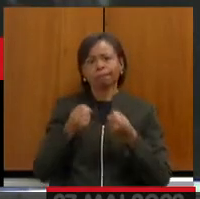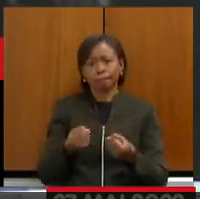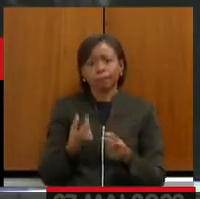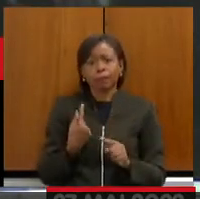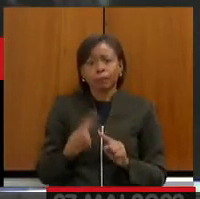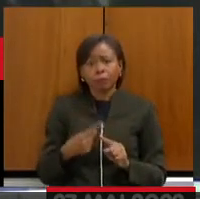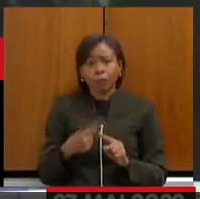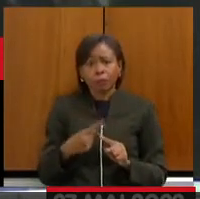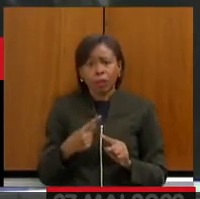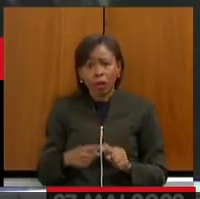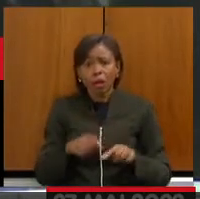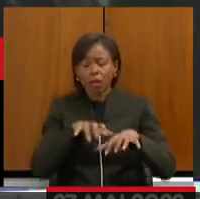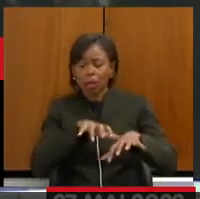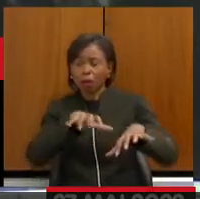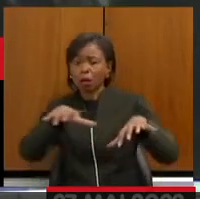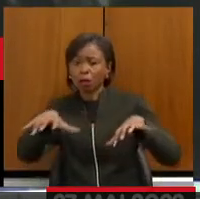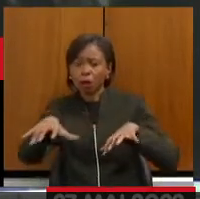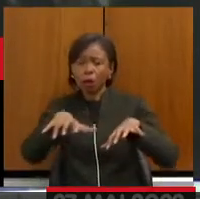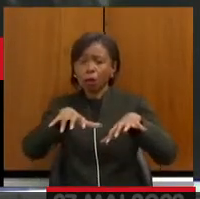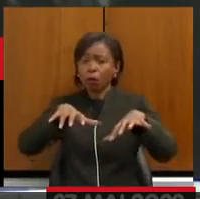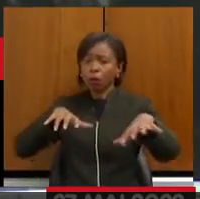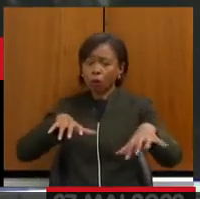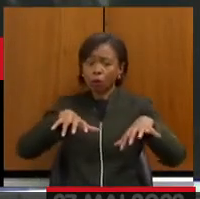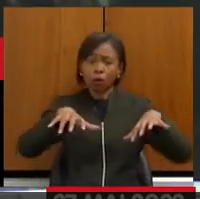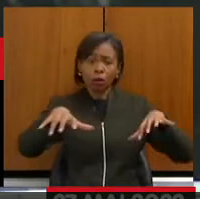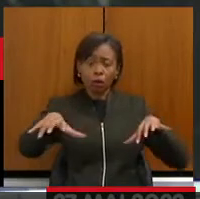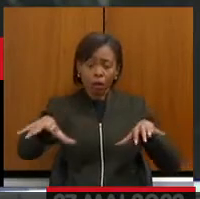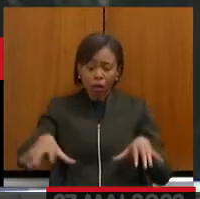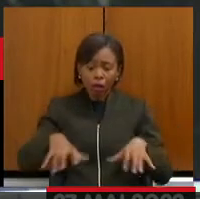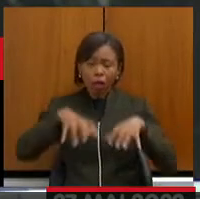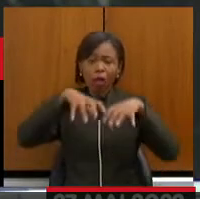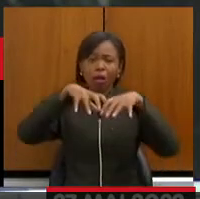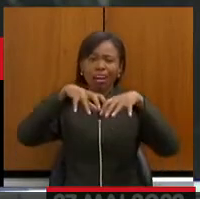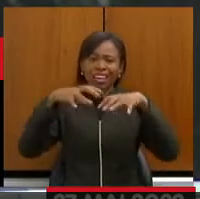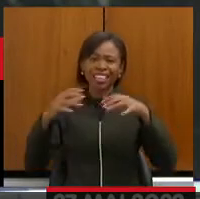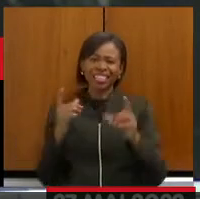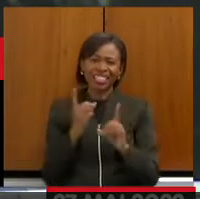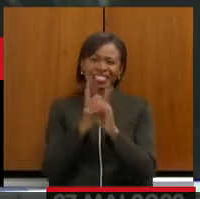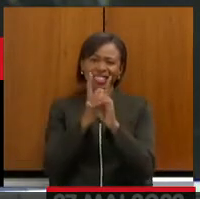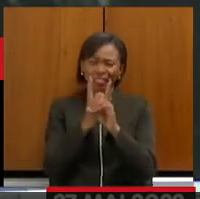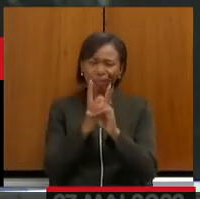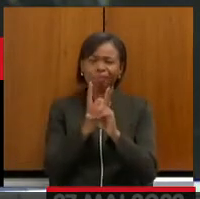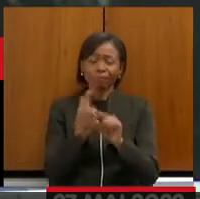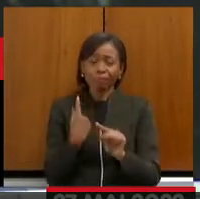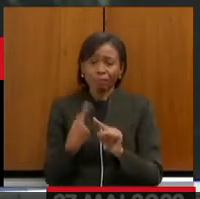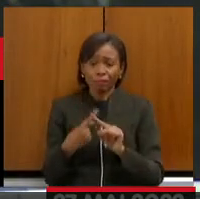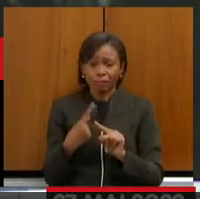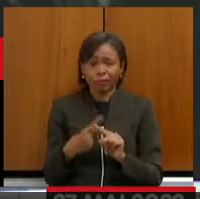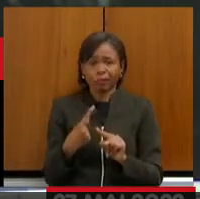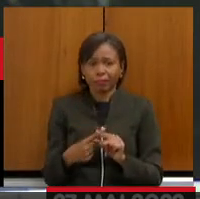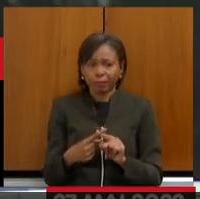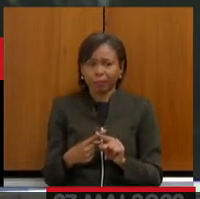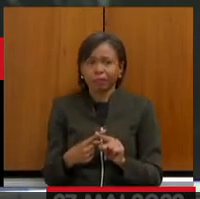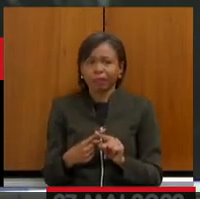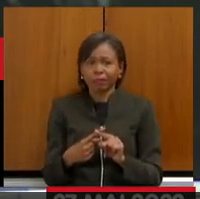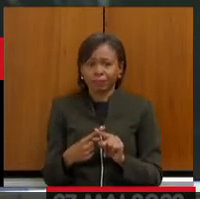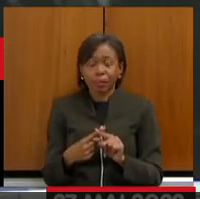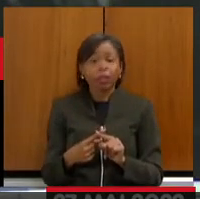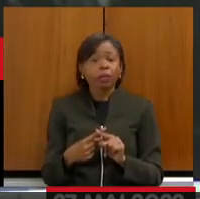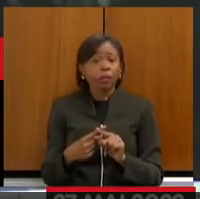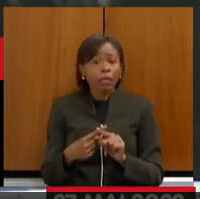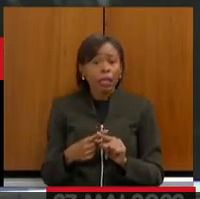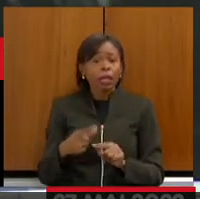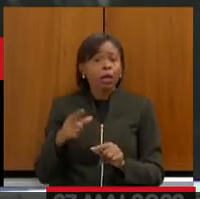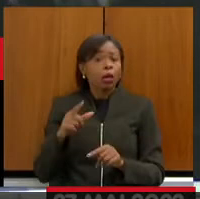alguma interseccionalidade nós nos encontramos É porque enquanto tiver